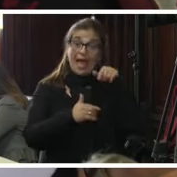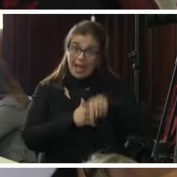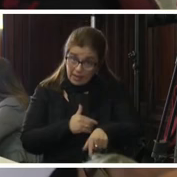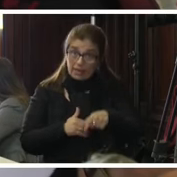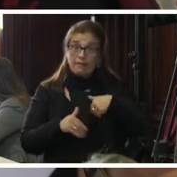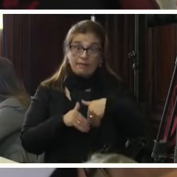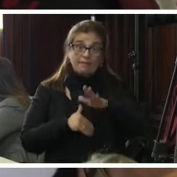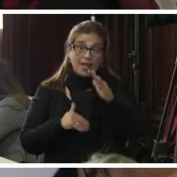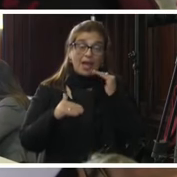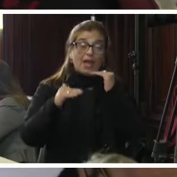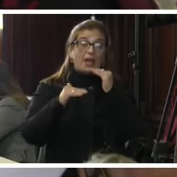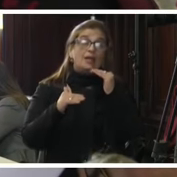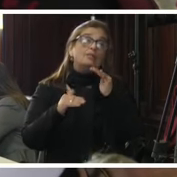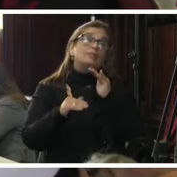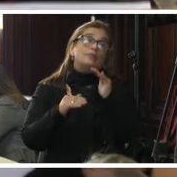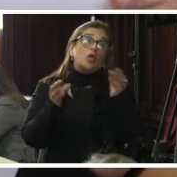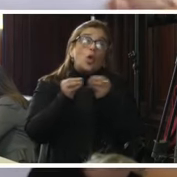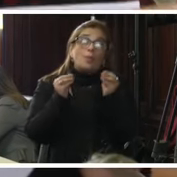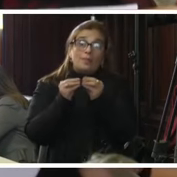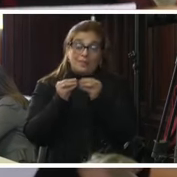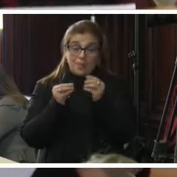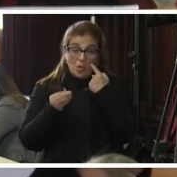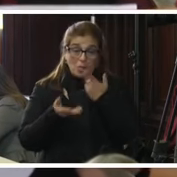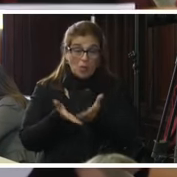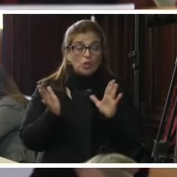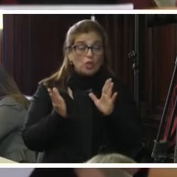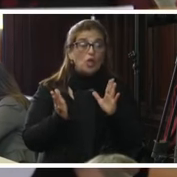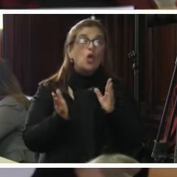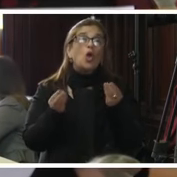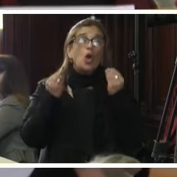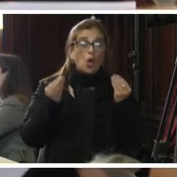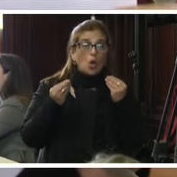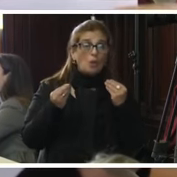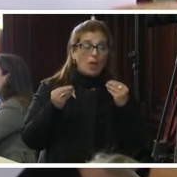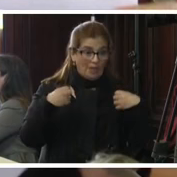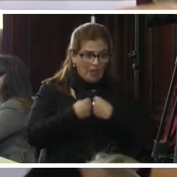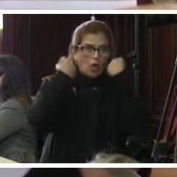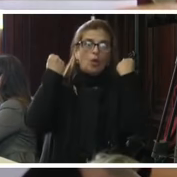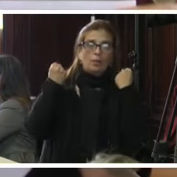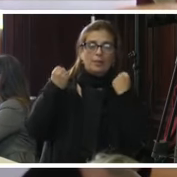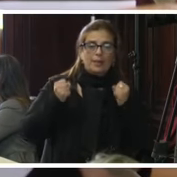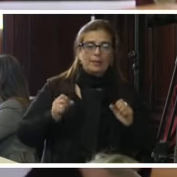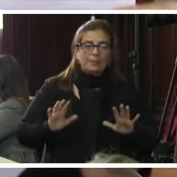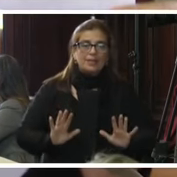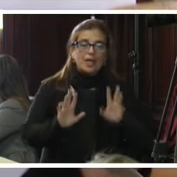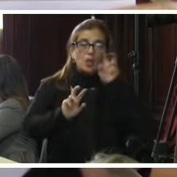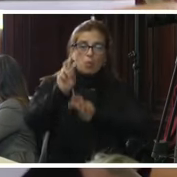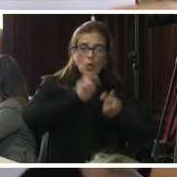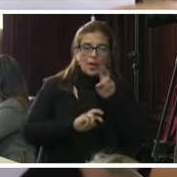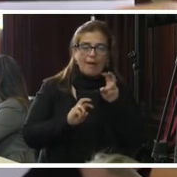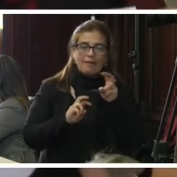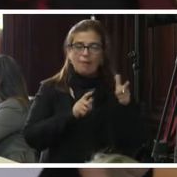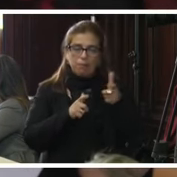dos colegas da corporação e motivou a organização de uma operação de improviso destinada a vingar o seu